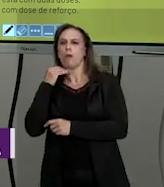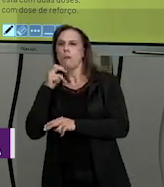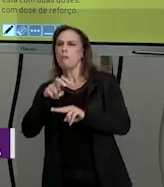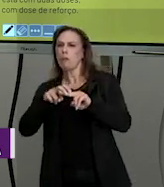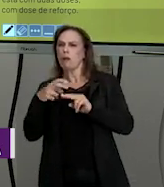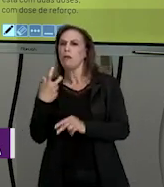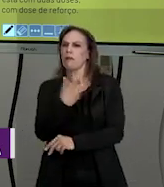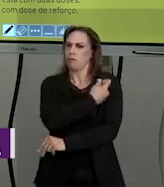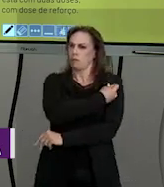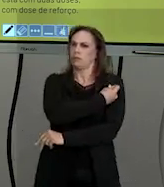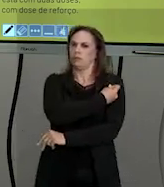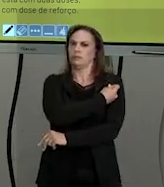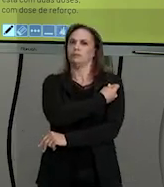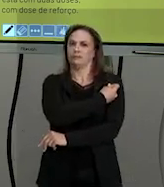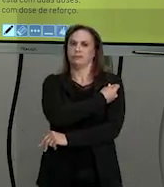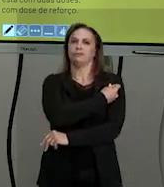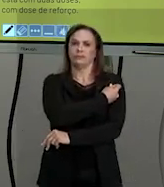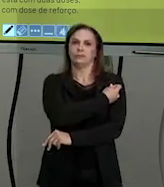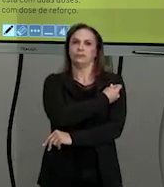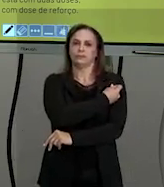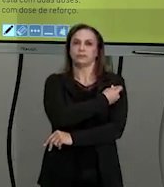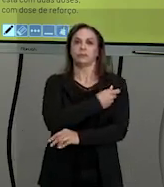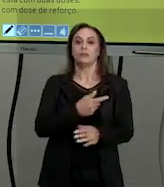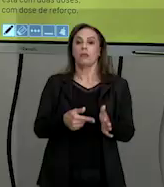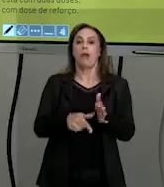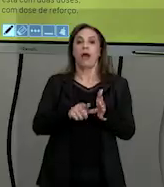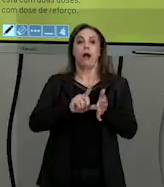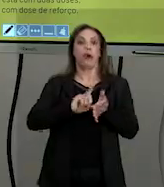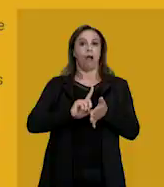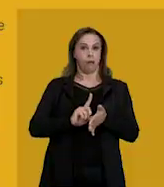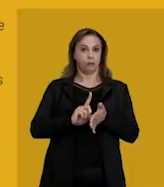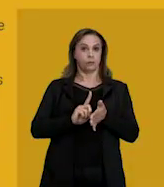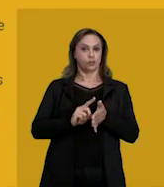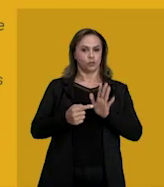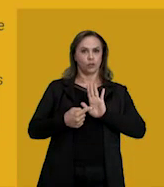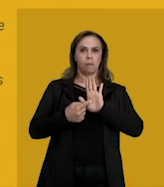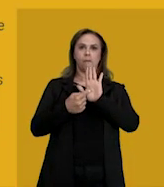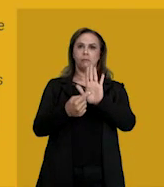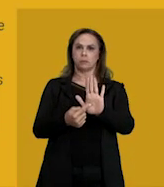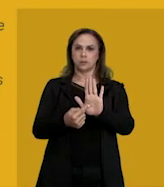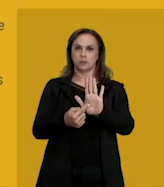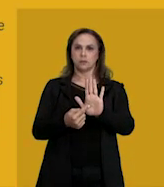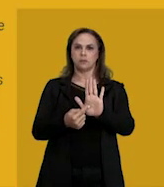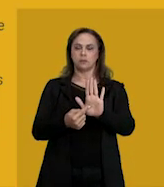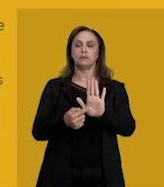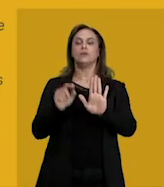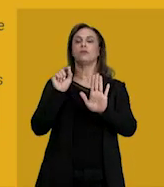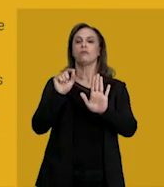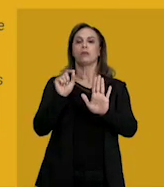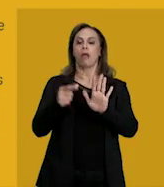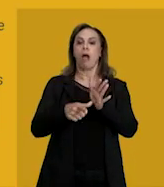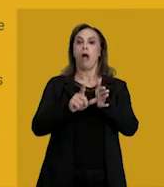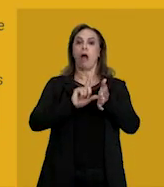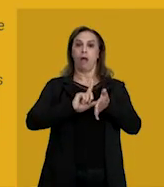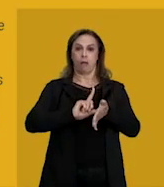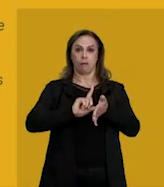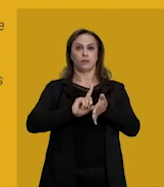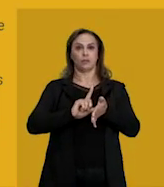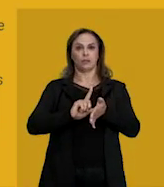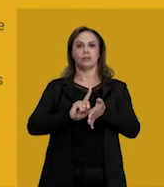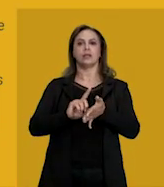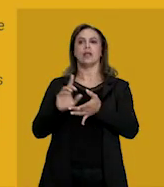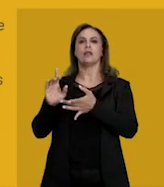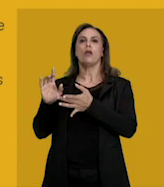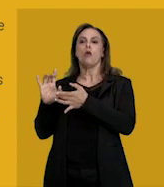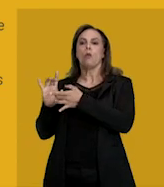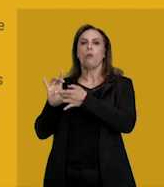E antes de trazer esse estudo, os autores contextualizaram a situação de Singapura. Então,